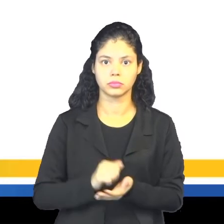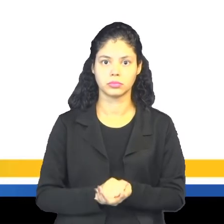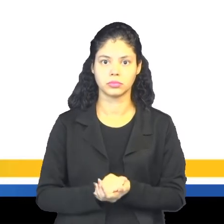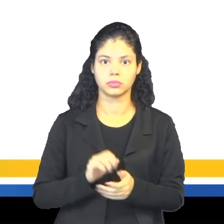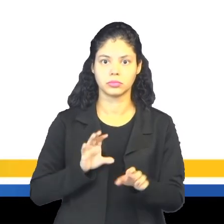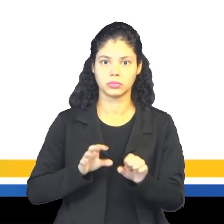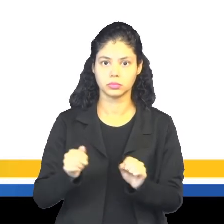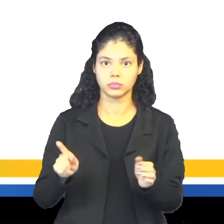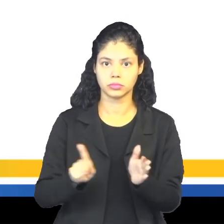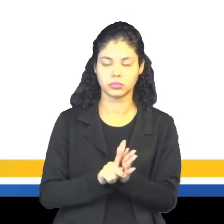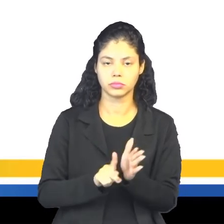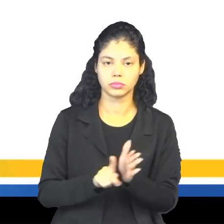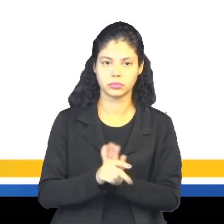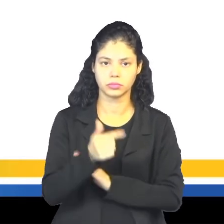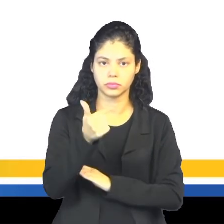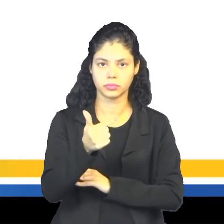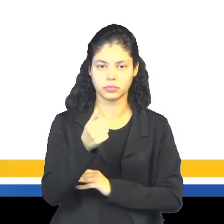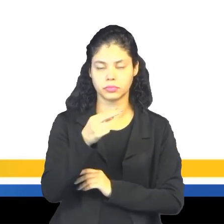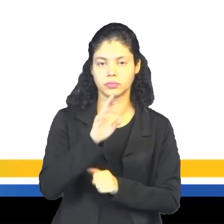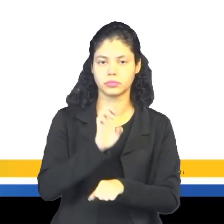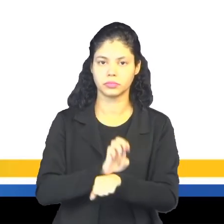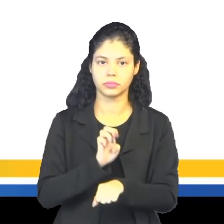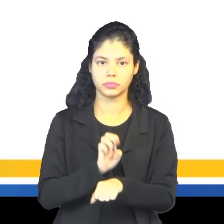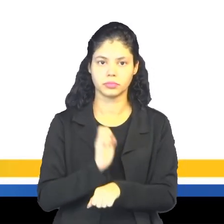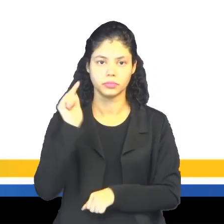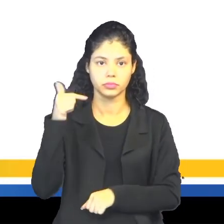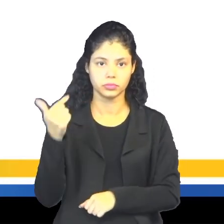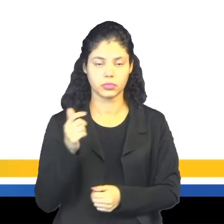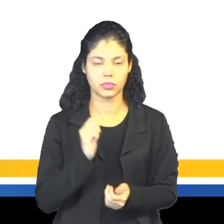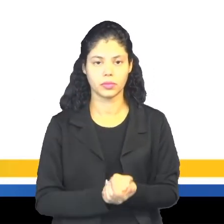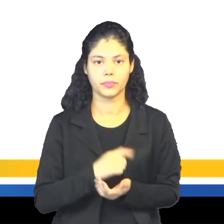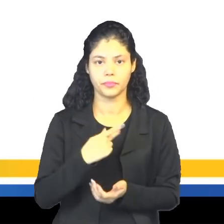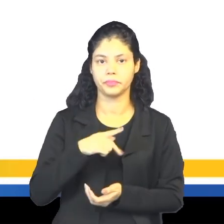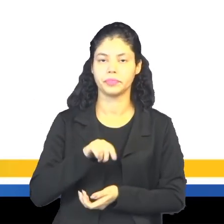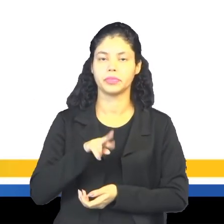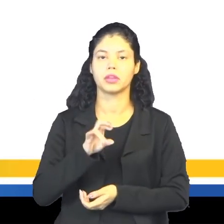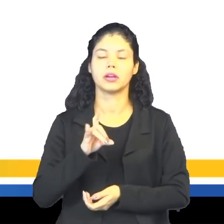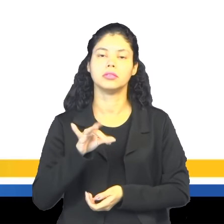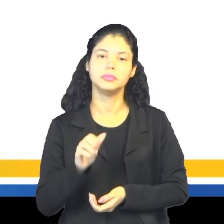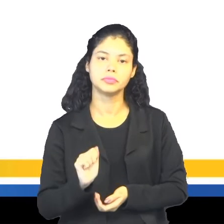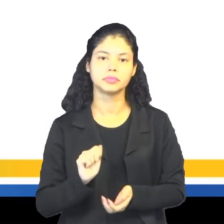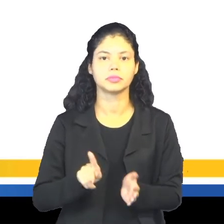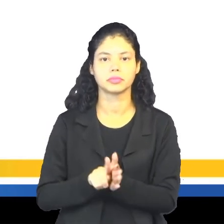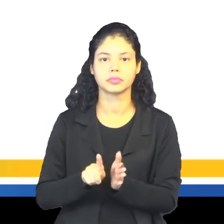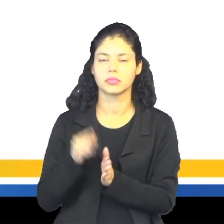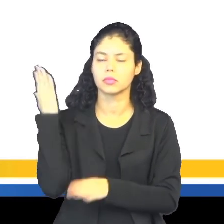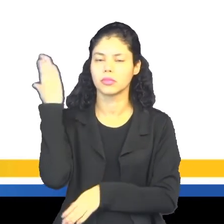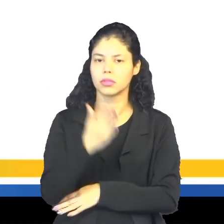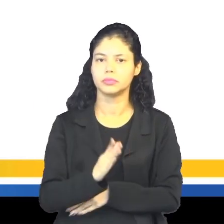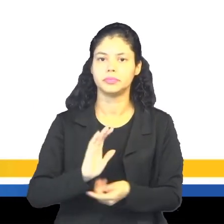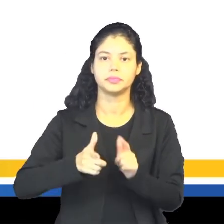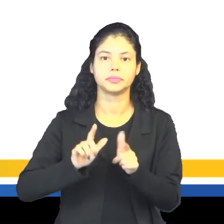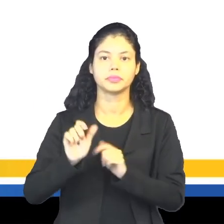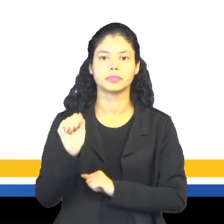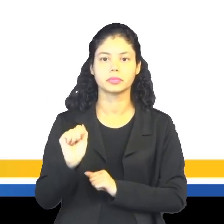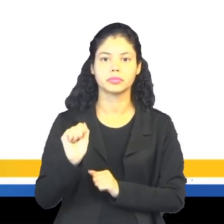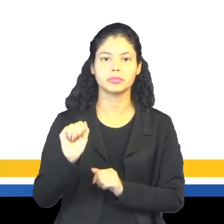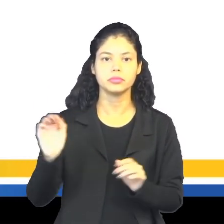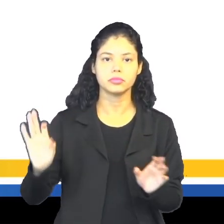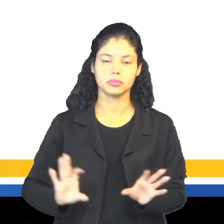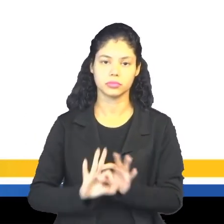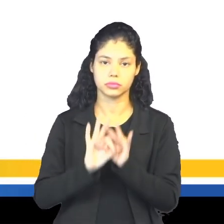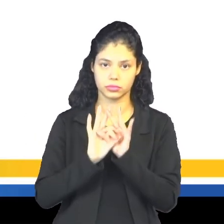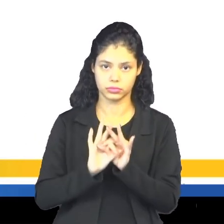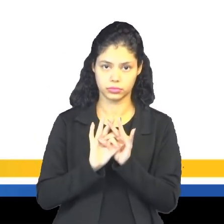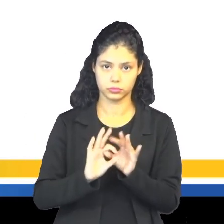formação desses dois estados, que se localizavam ali na Península Ibérica, está relacionada diretamente. Letra A aliança com